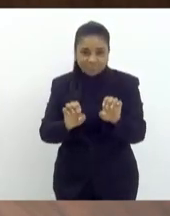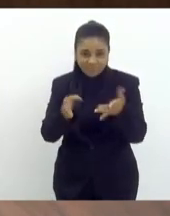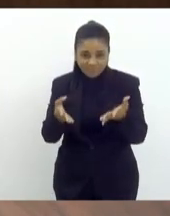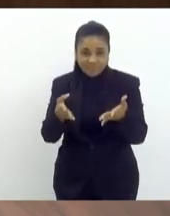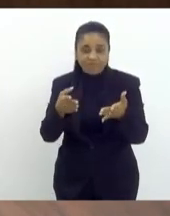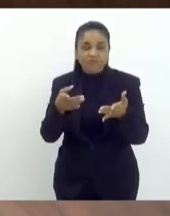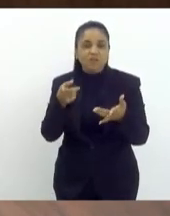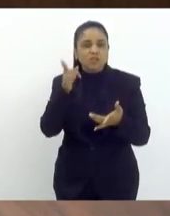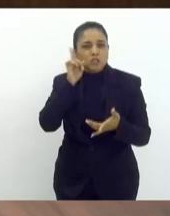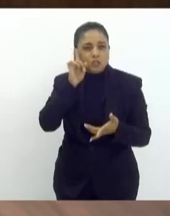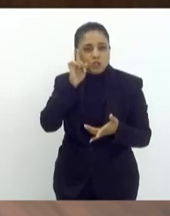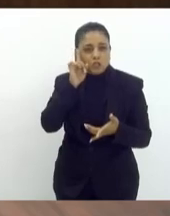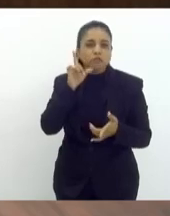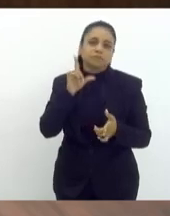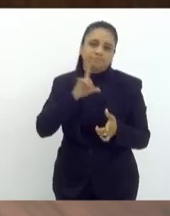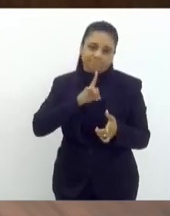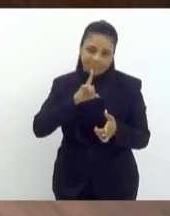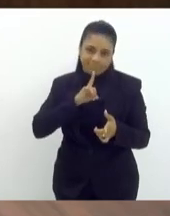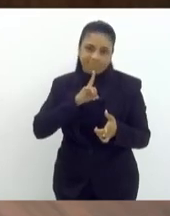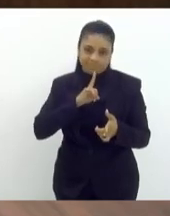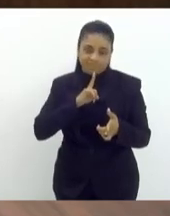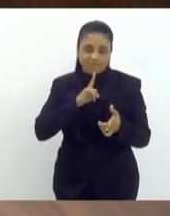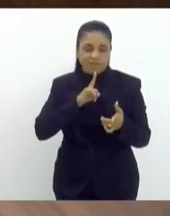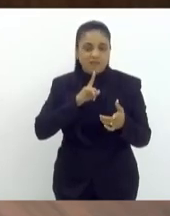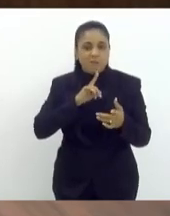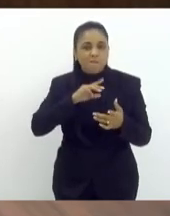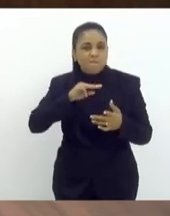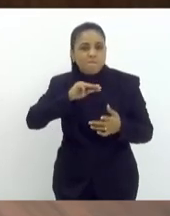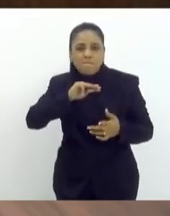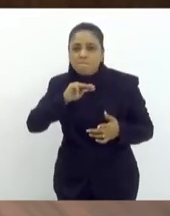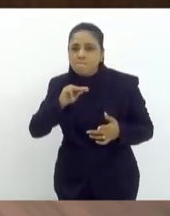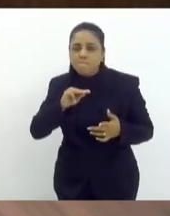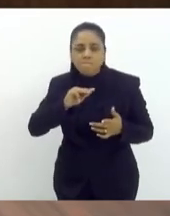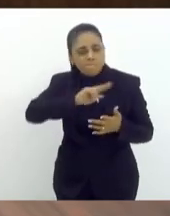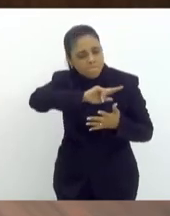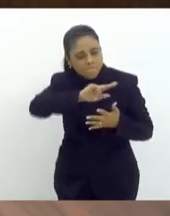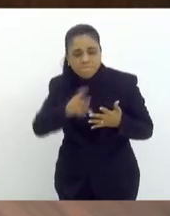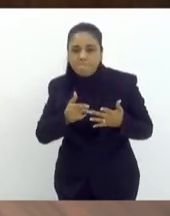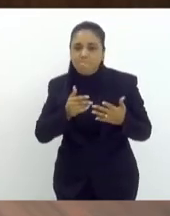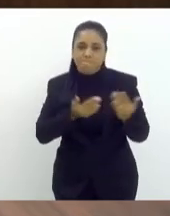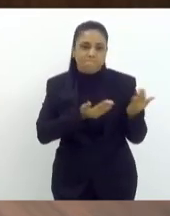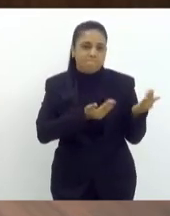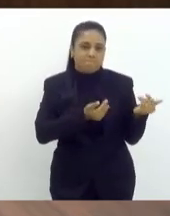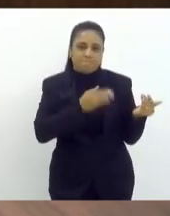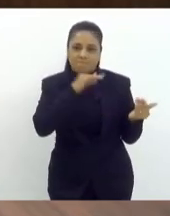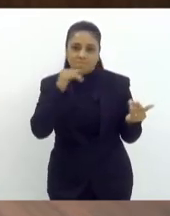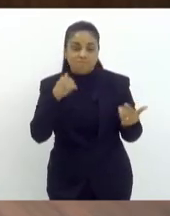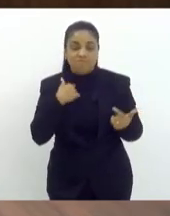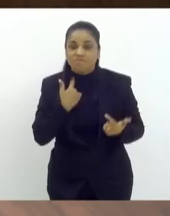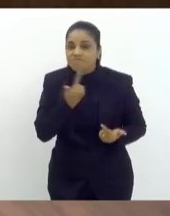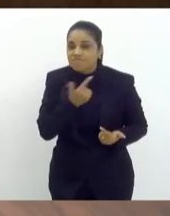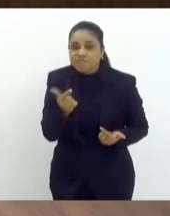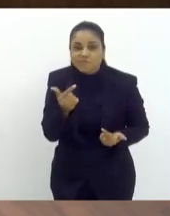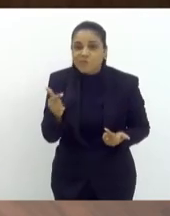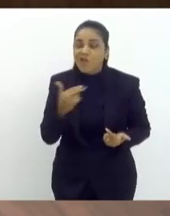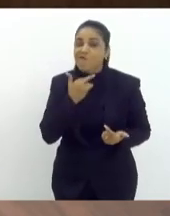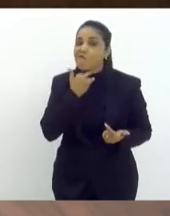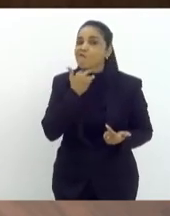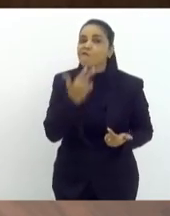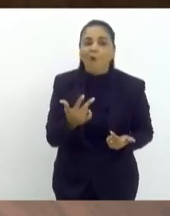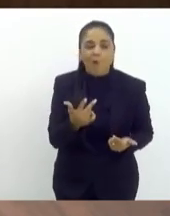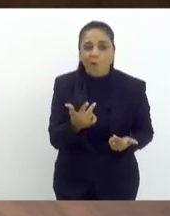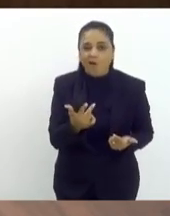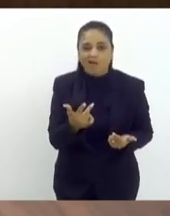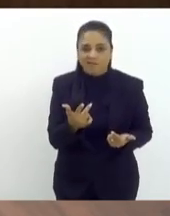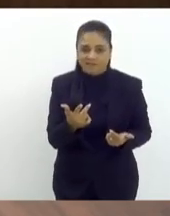milhares de jovens do nosso meio do nosso campo né não tem a voz para denunciar para dizer para ser